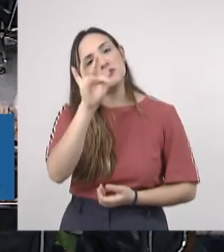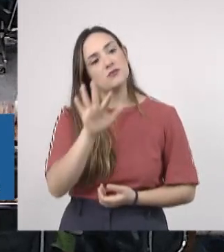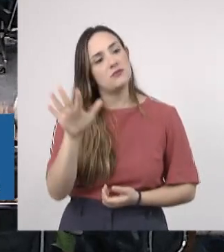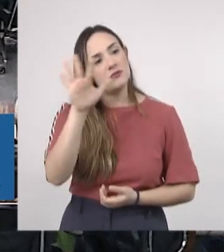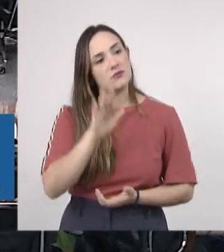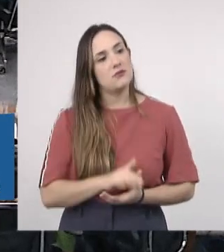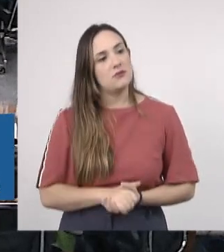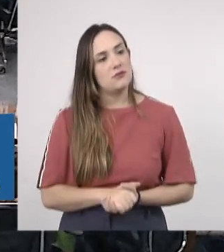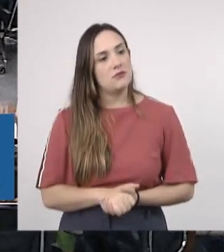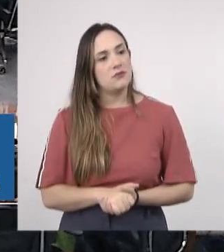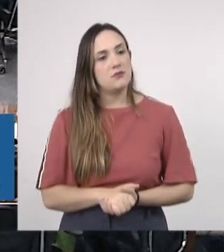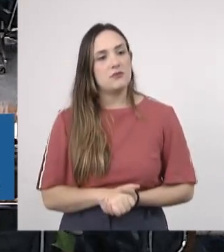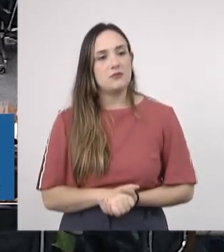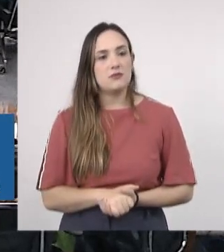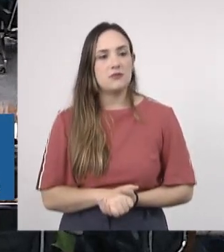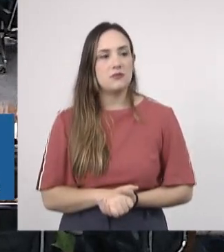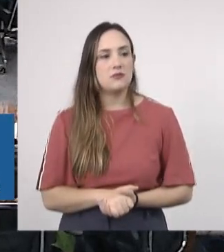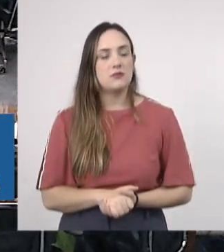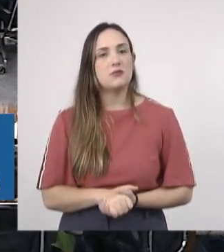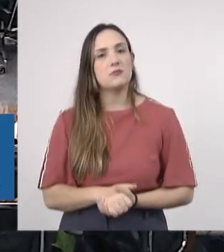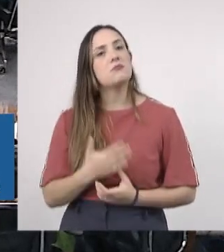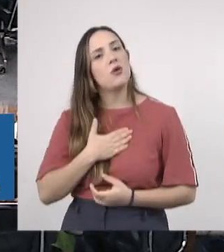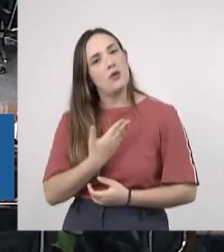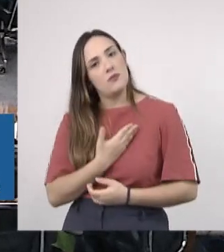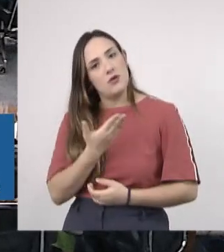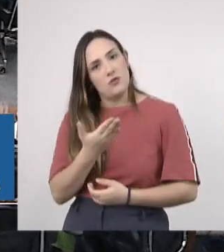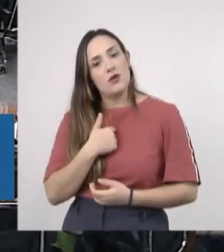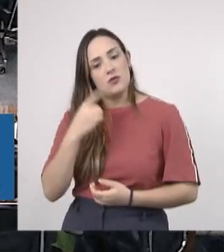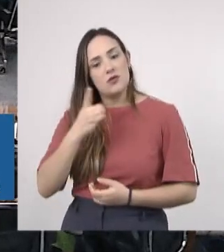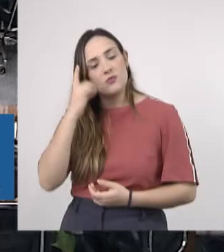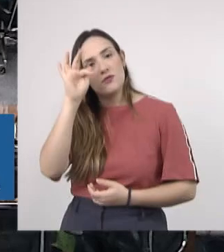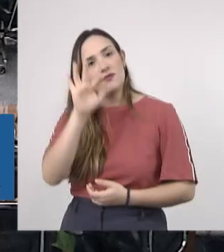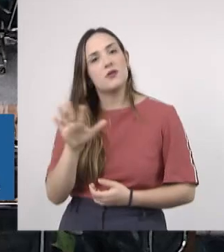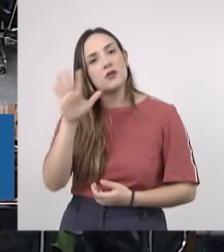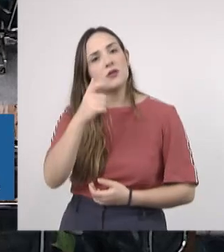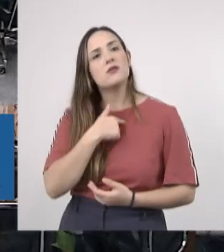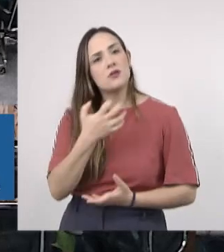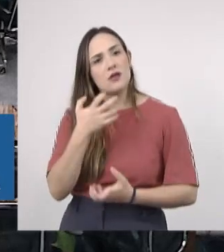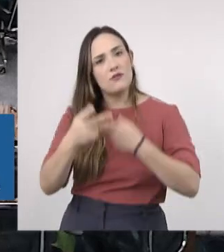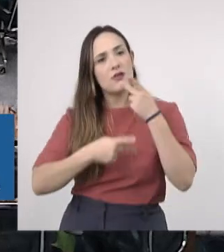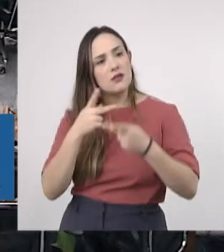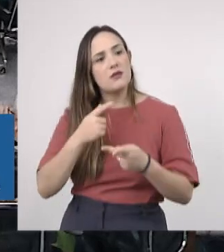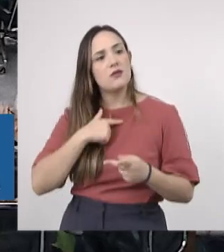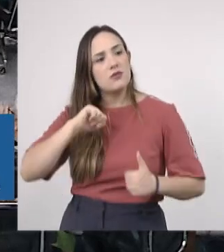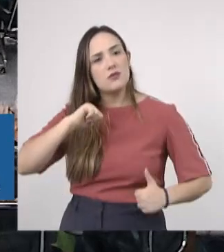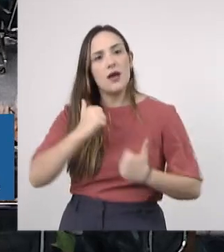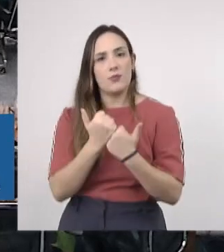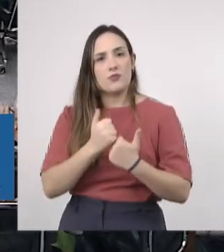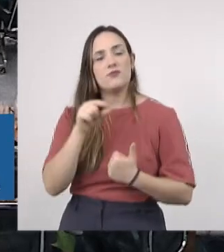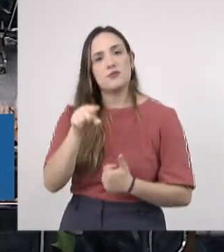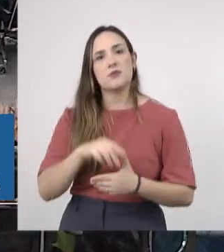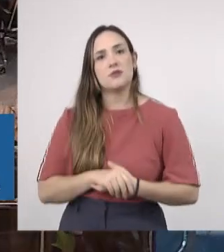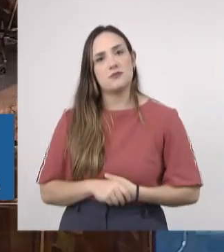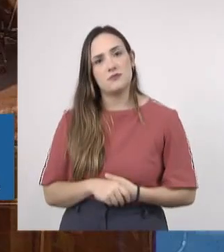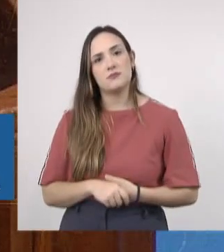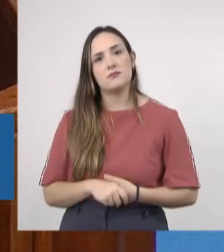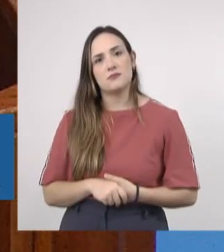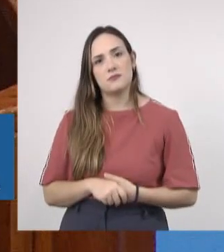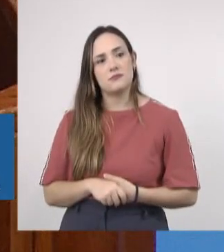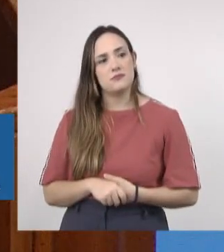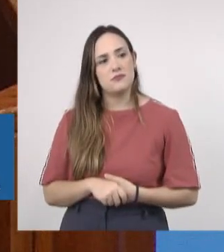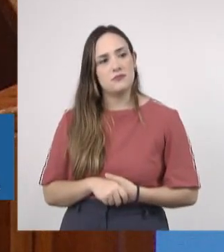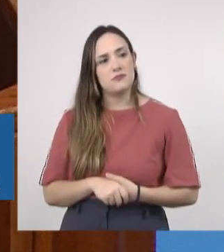meu caro colega deputado Rafael Tavares, eu quero deixar aqui o meu total apoio a esse